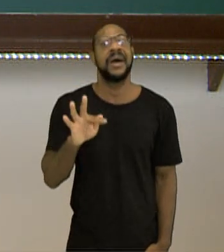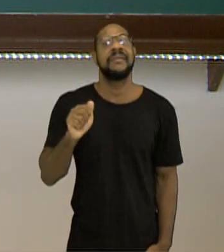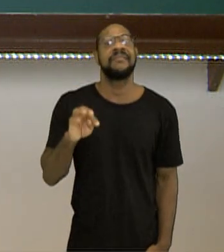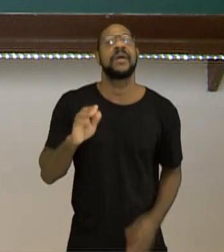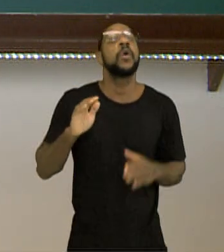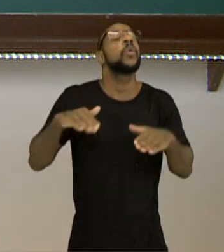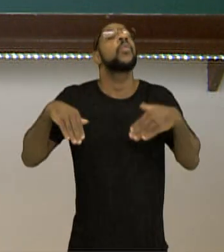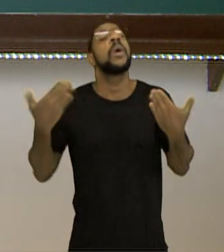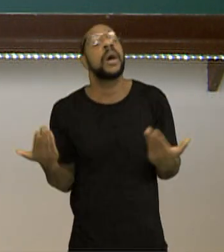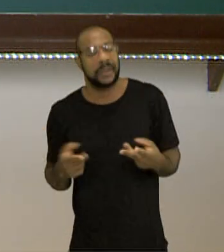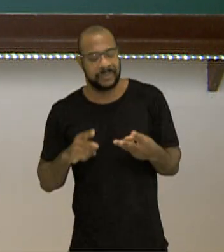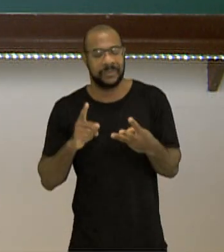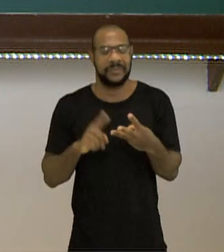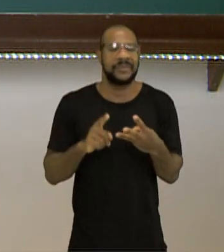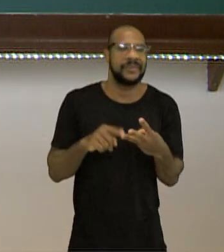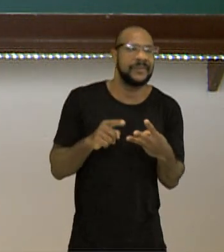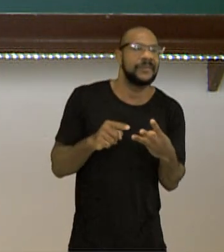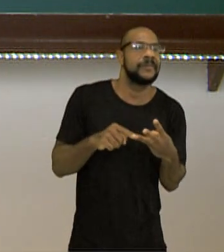quando,